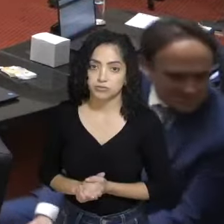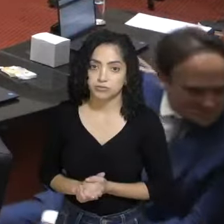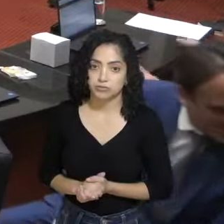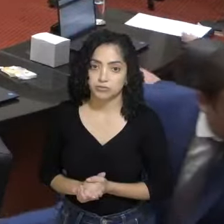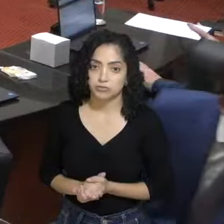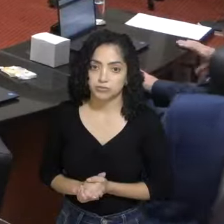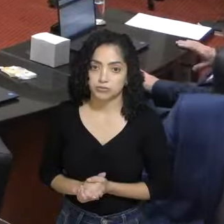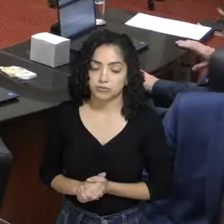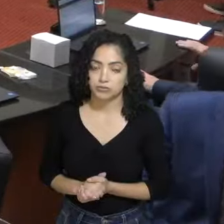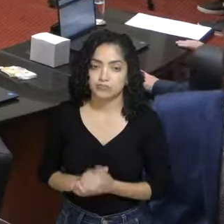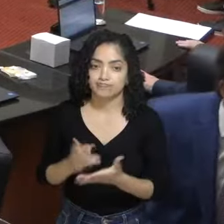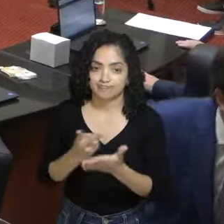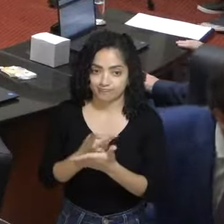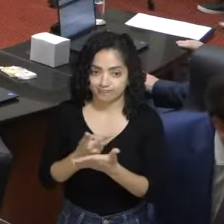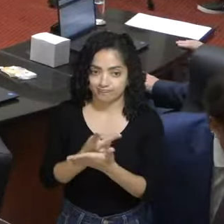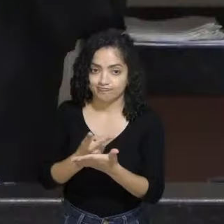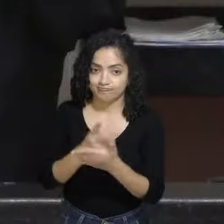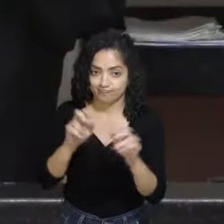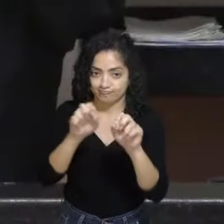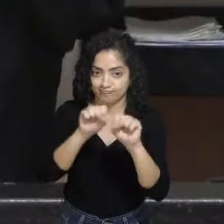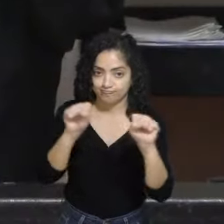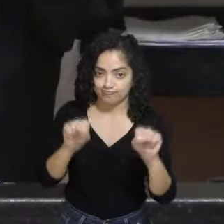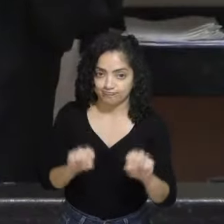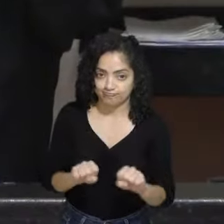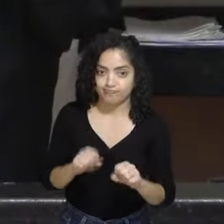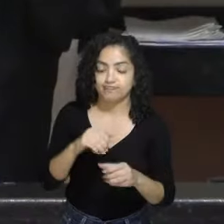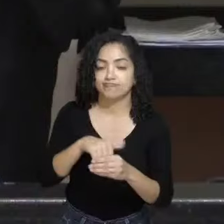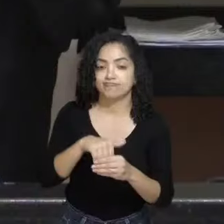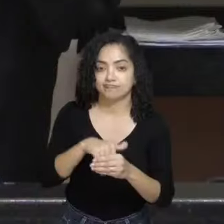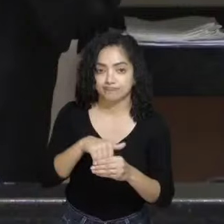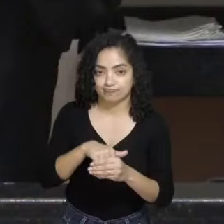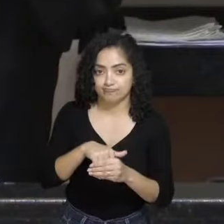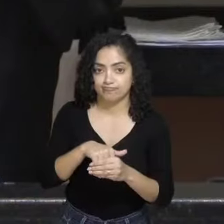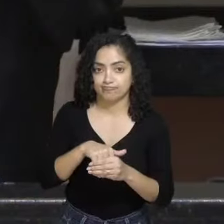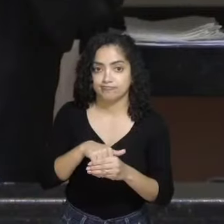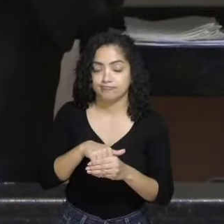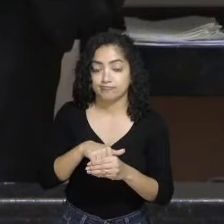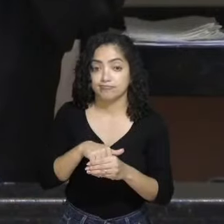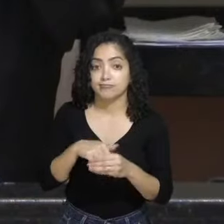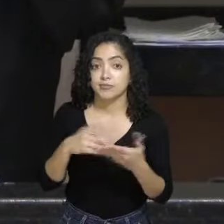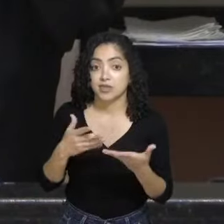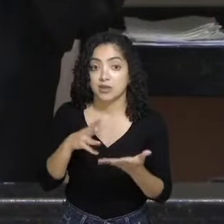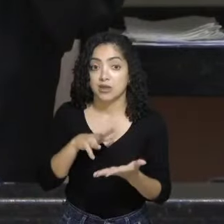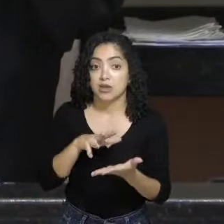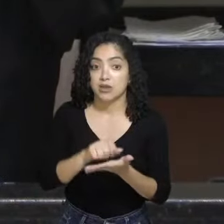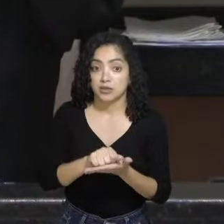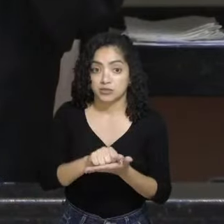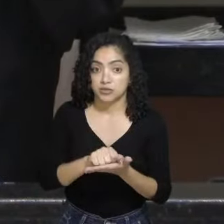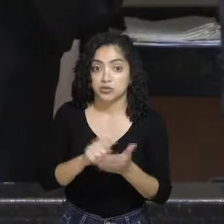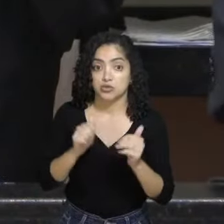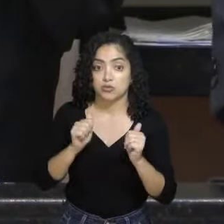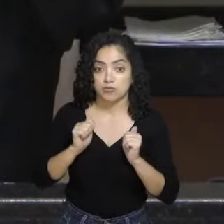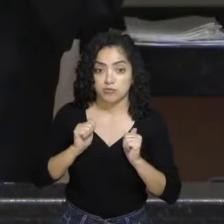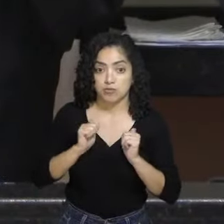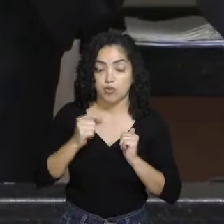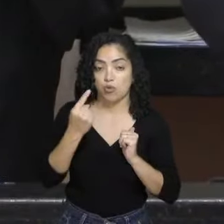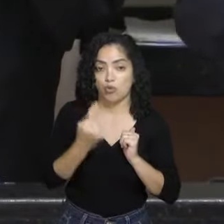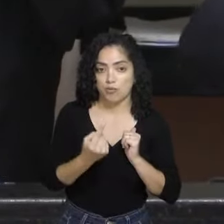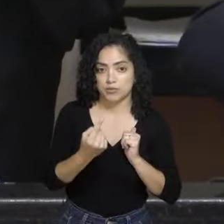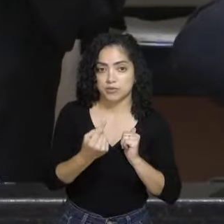Houve um erro no sistema, nenhuma das votações. E aquele erro registrou uma abstenção, que era do